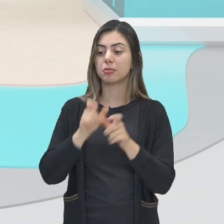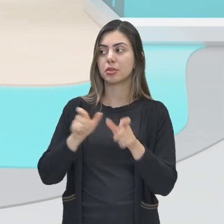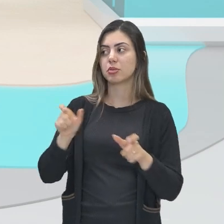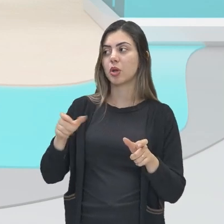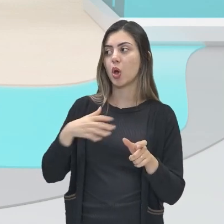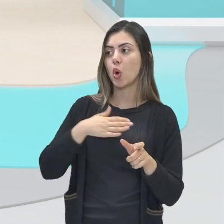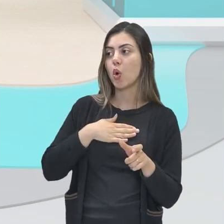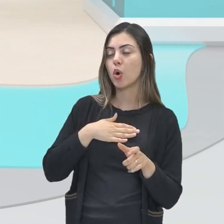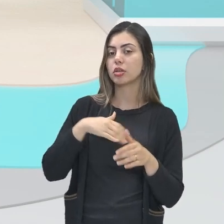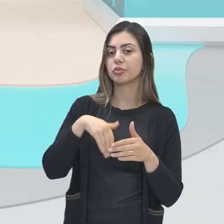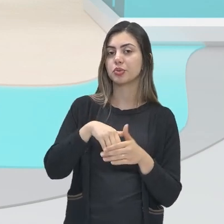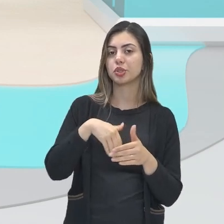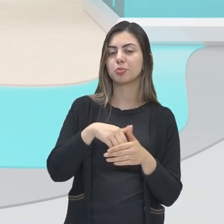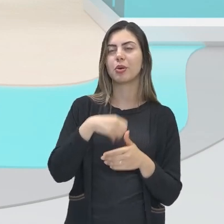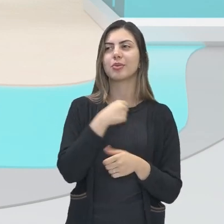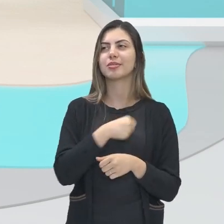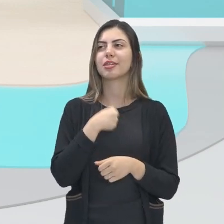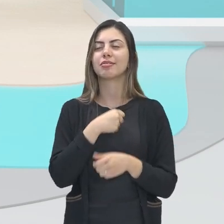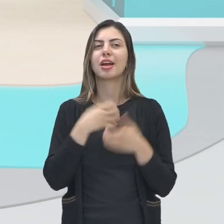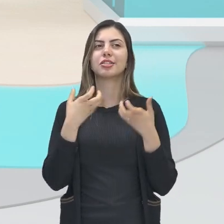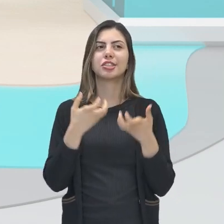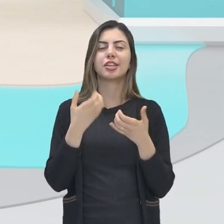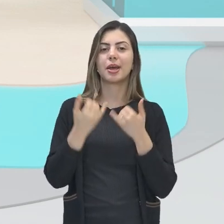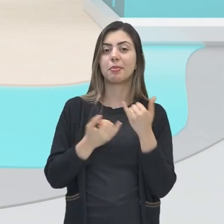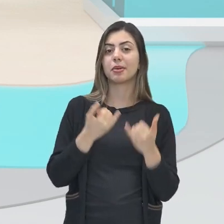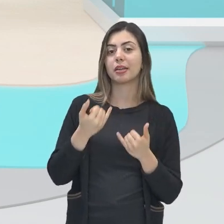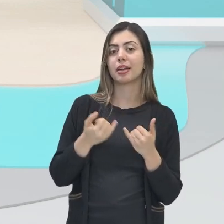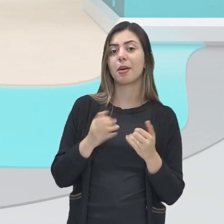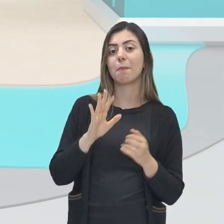e está com saudade de jogar